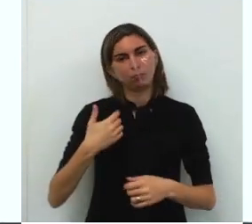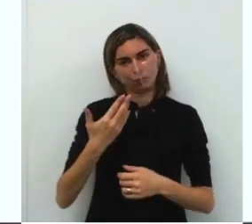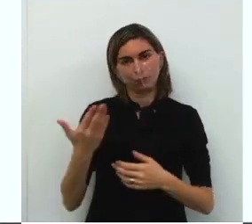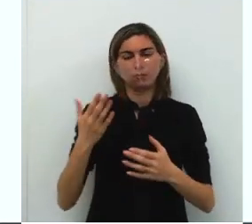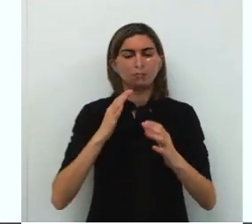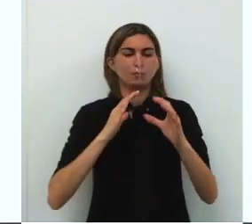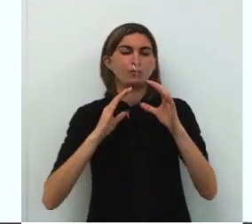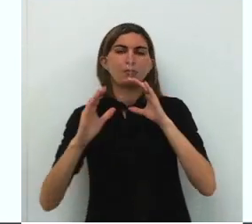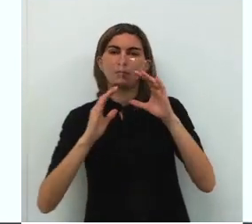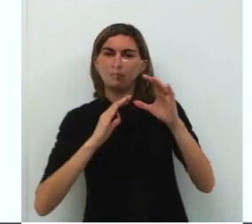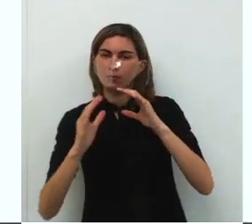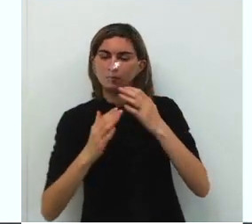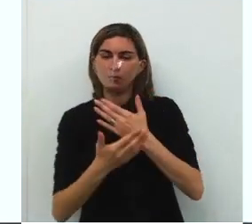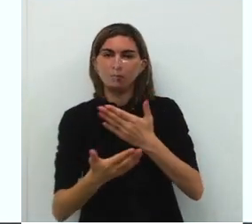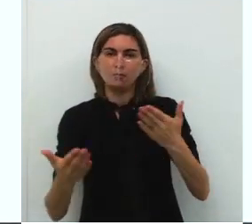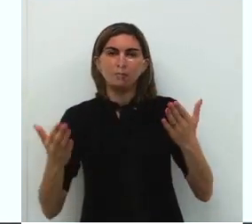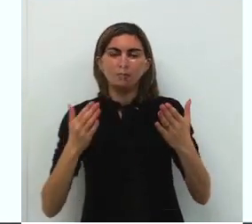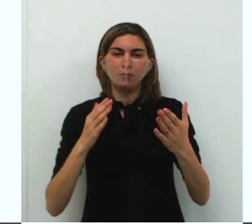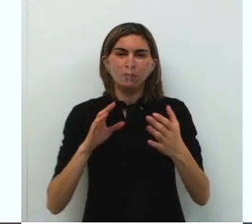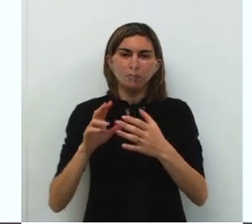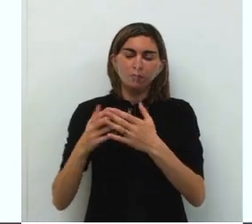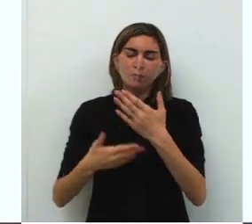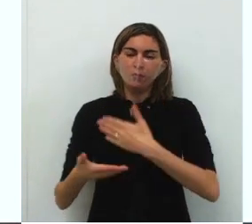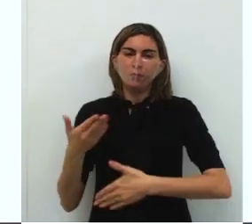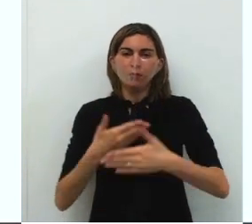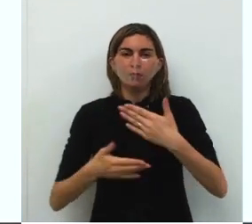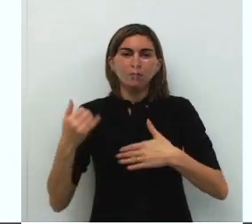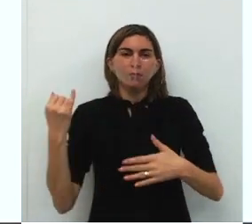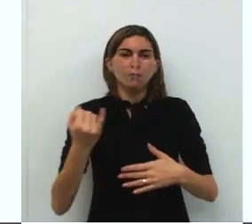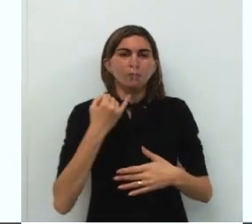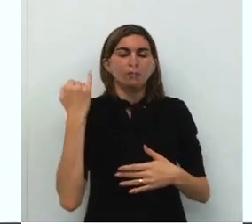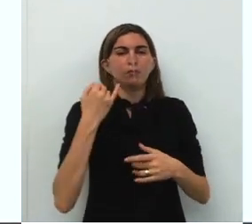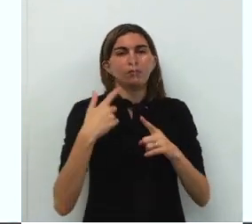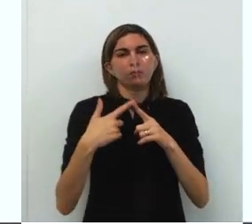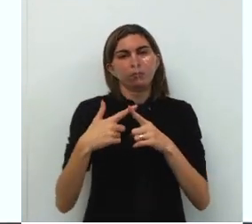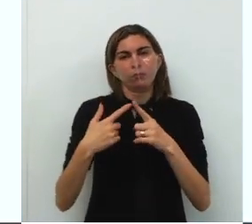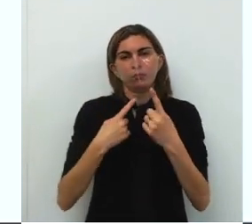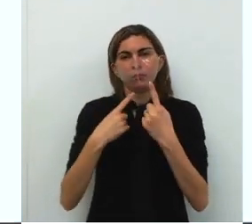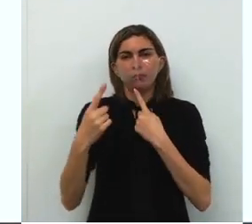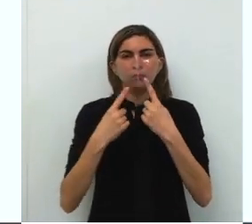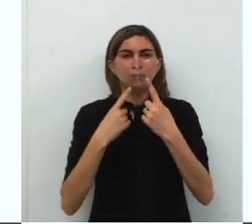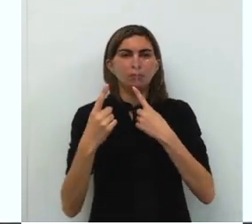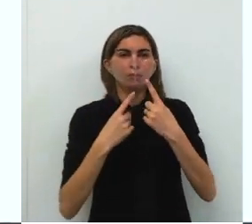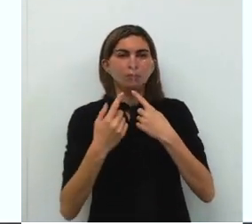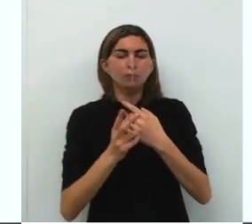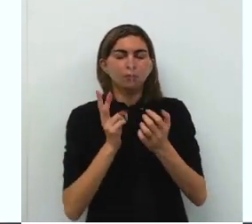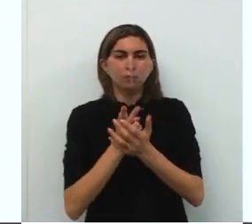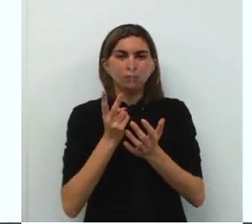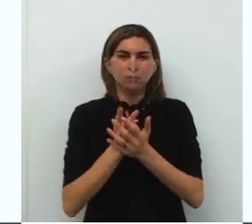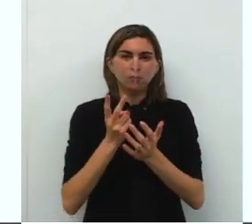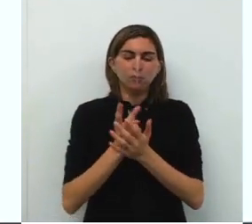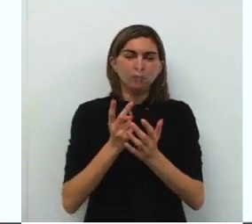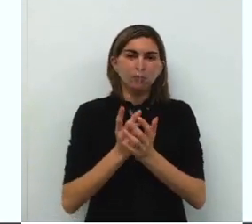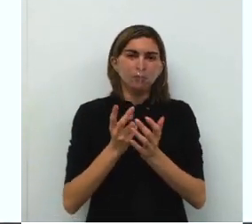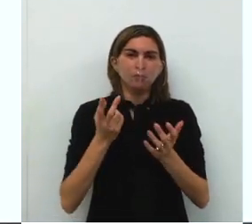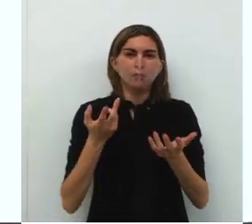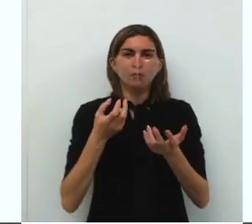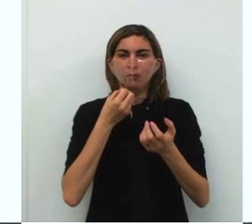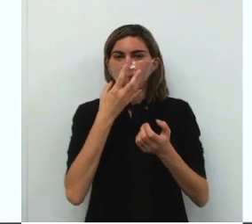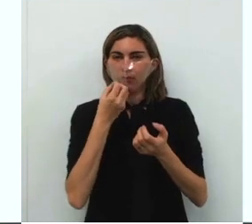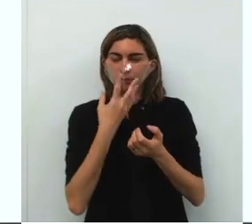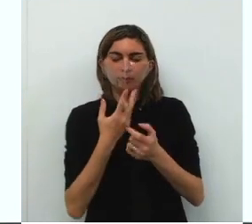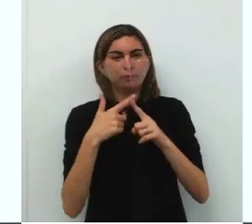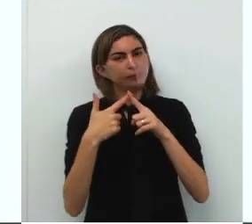Essa comunicação, essa interação é muito importante, porque esse diálogo ele é sempre